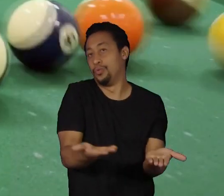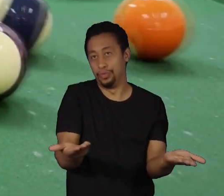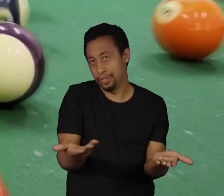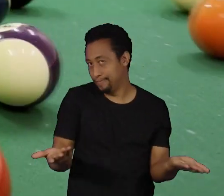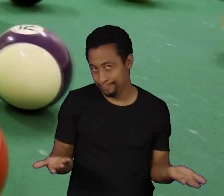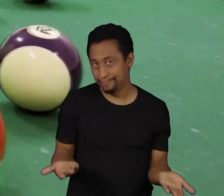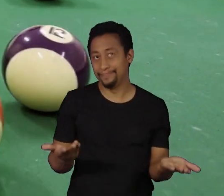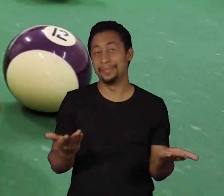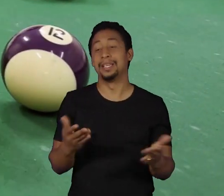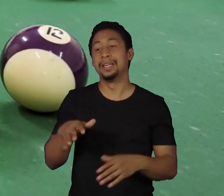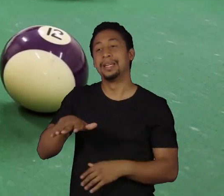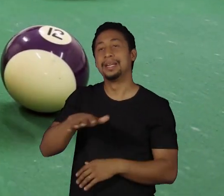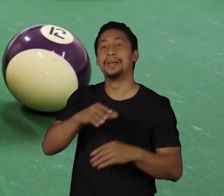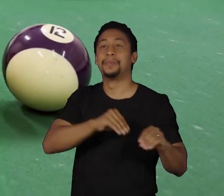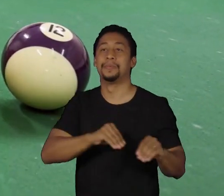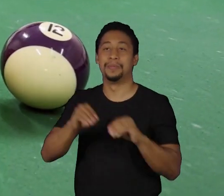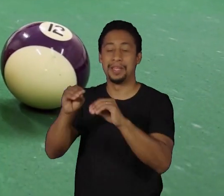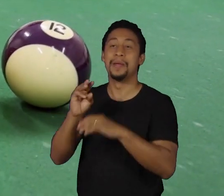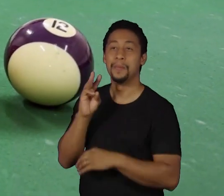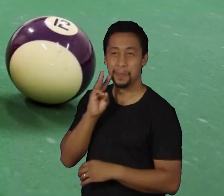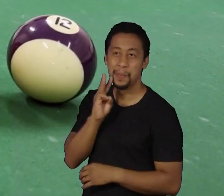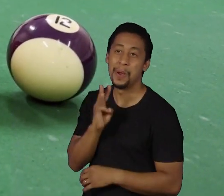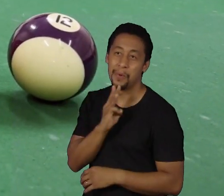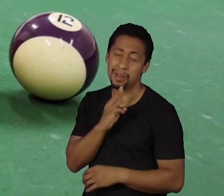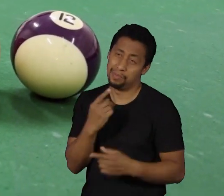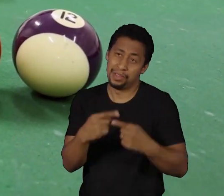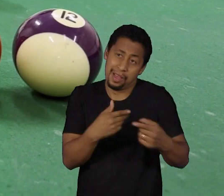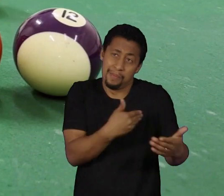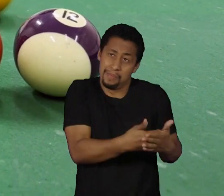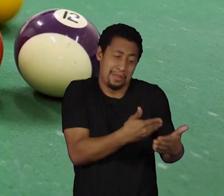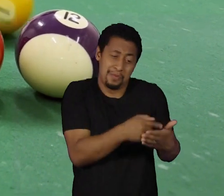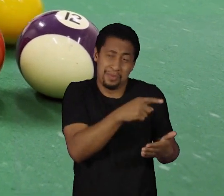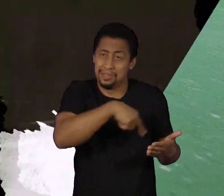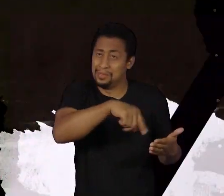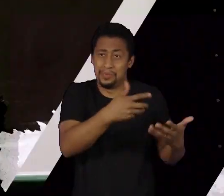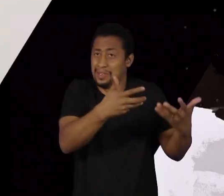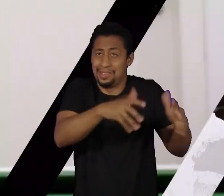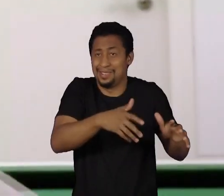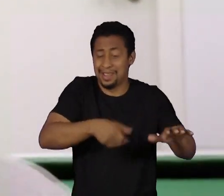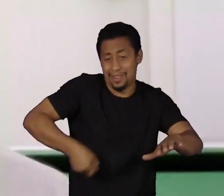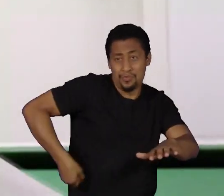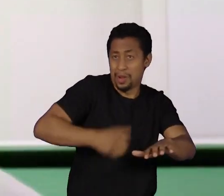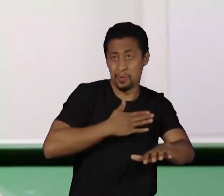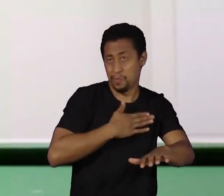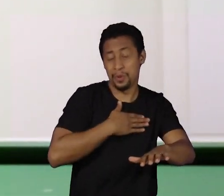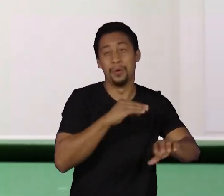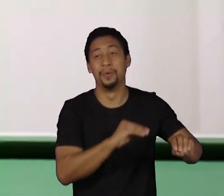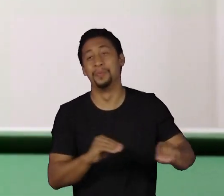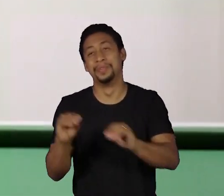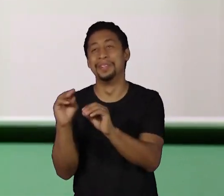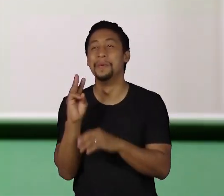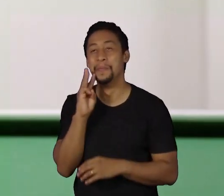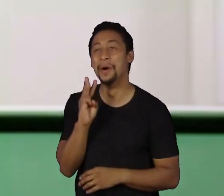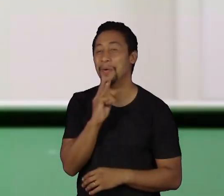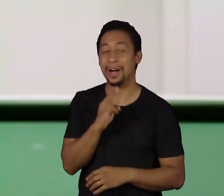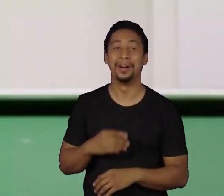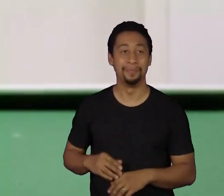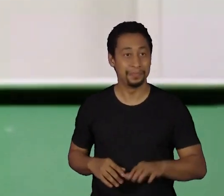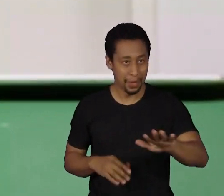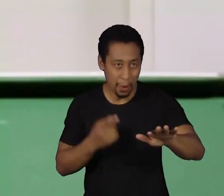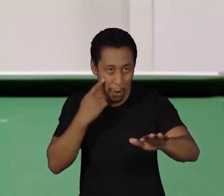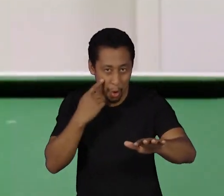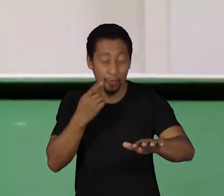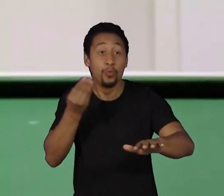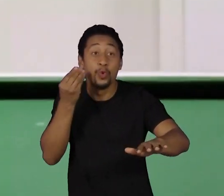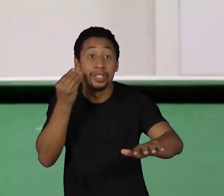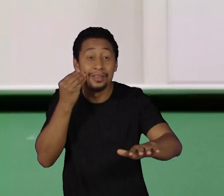de Mauá, Ribeirão Preto, a galera não queria mais jogar comigo, fui para a cidade de Mauá. Vou tentar matar essa bola 8.